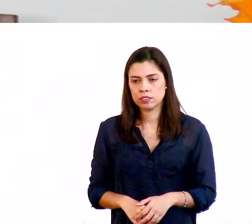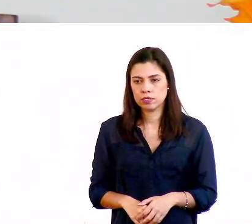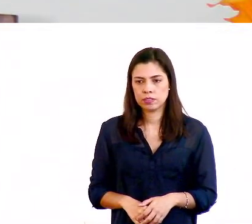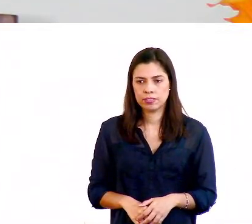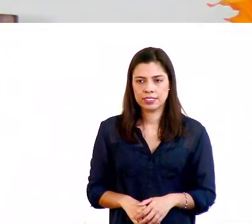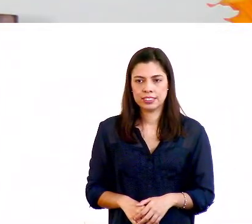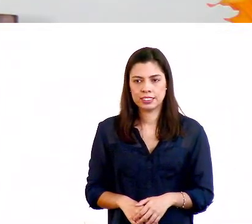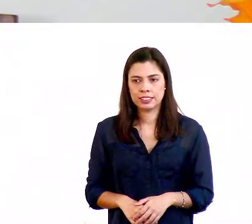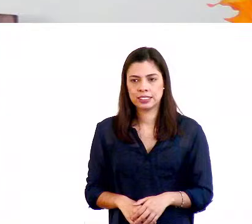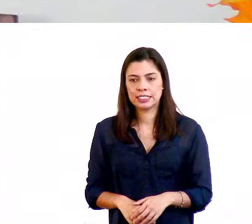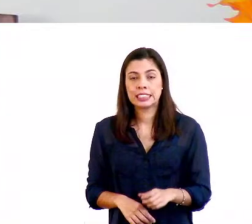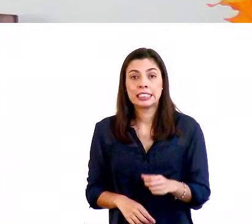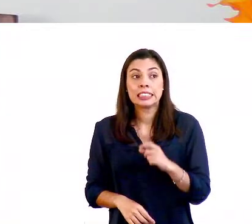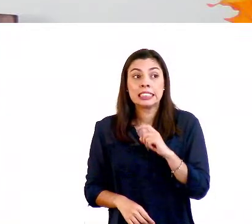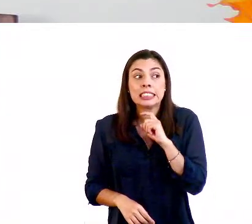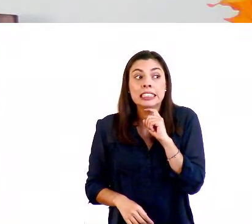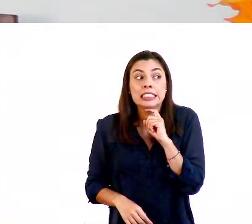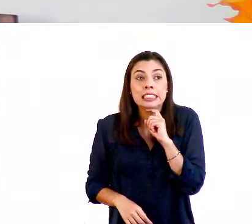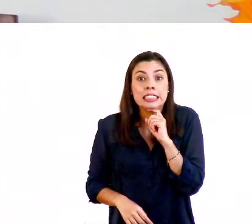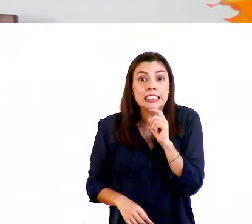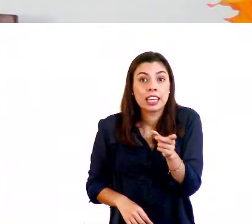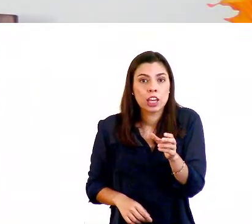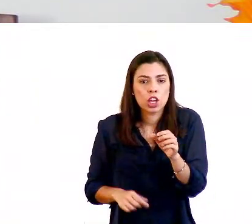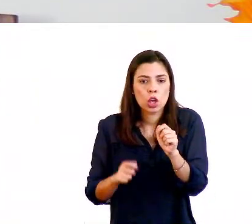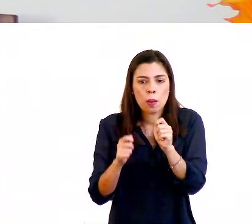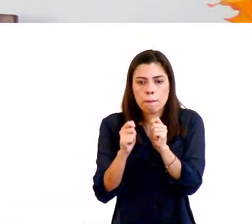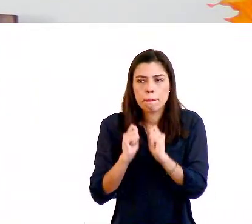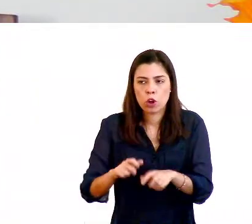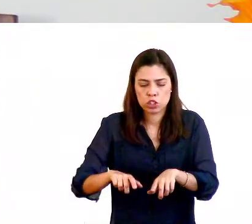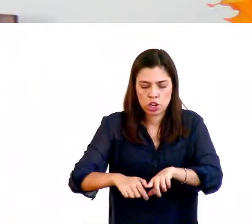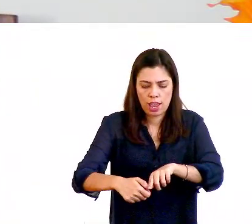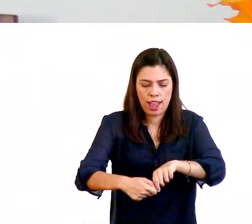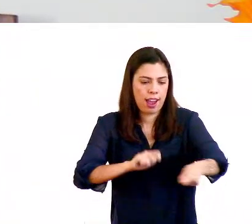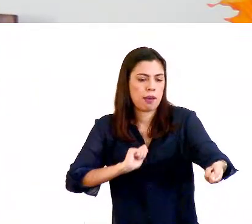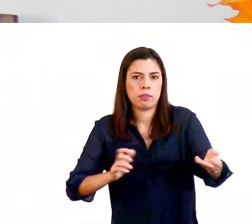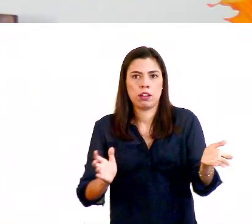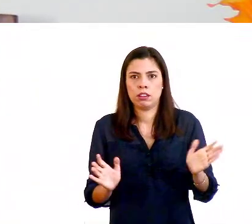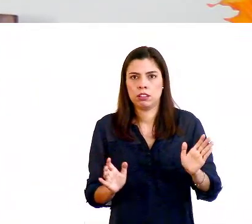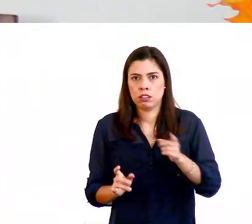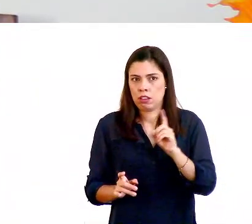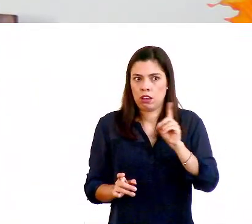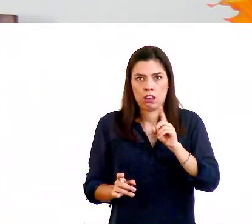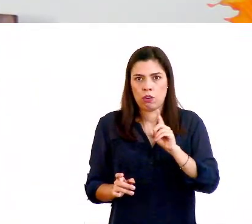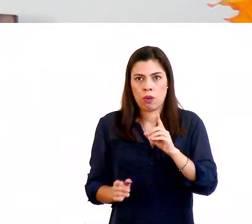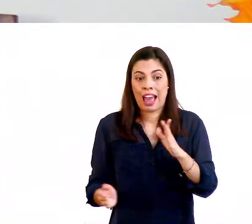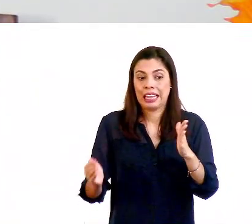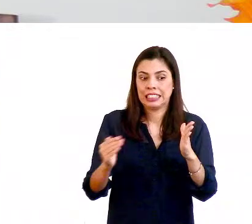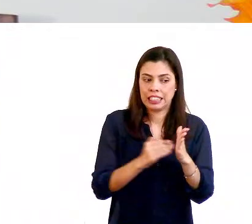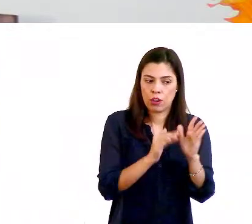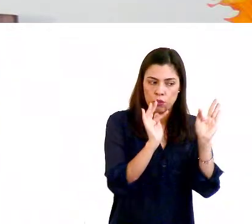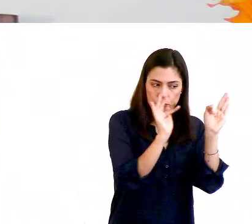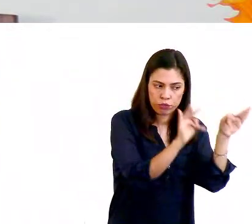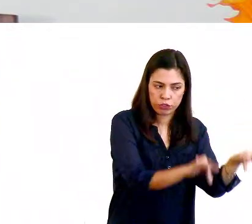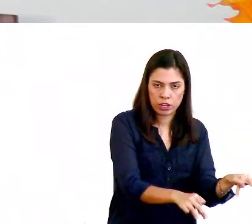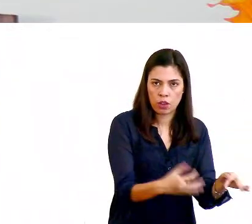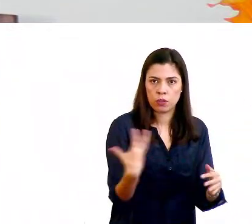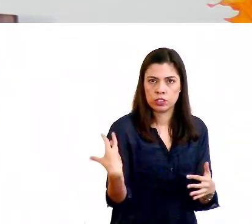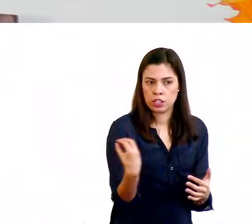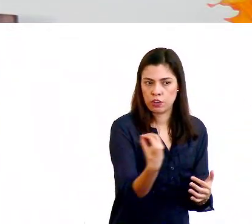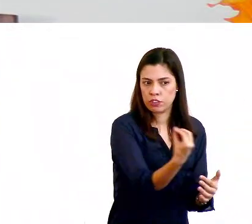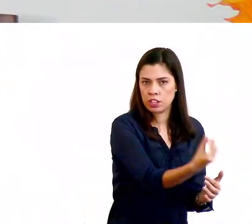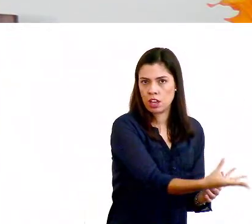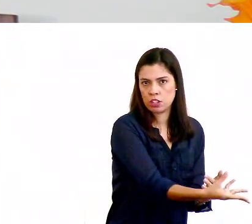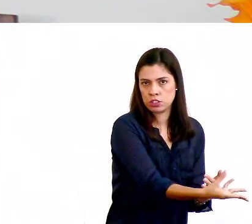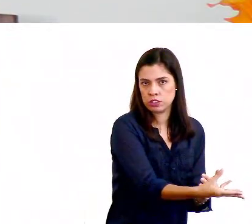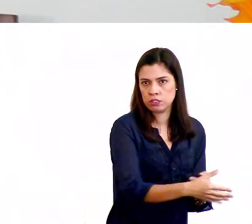Ninguém pode abrir aquilo, ninguém pode corromper aquilo. É isso o que o Espírito Santo